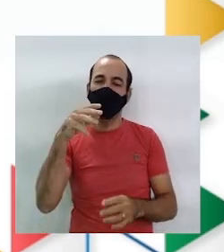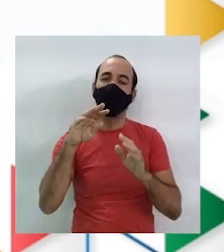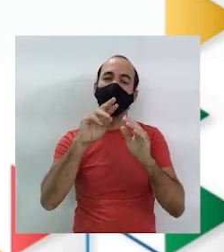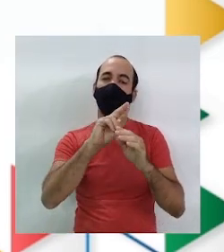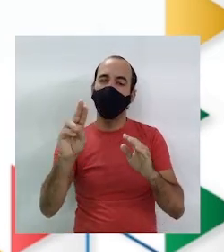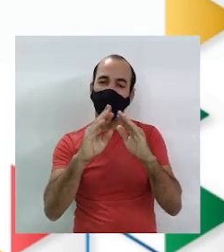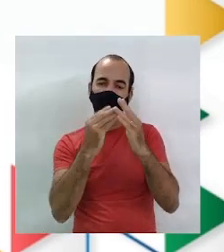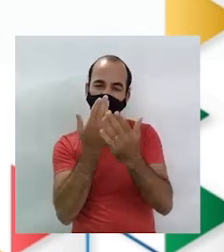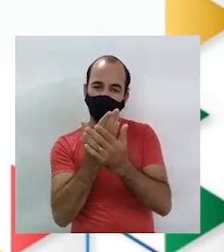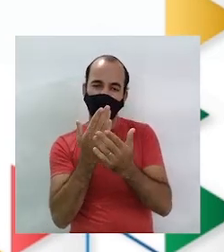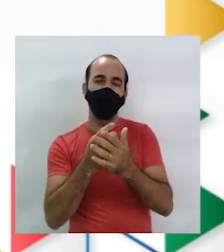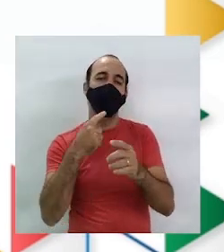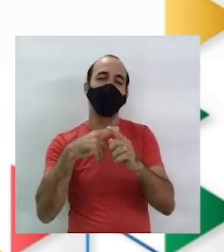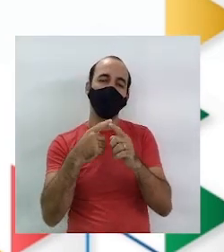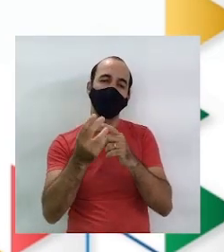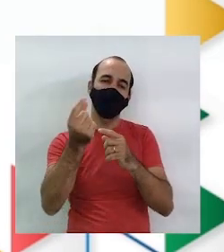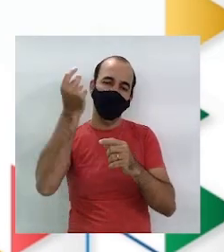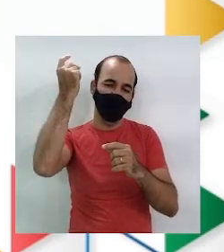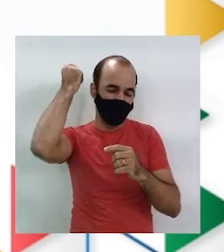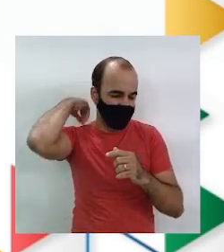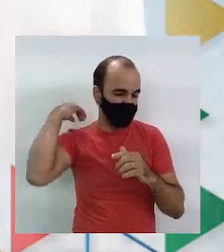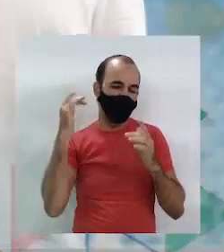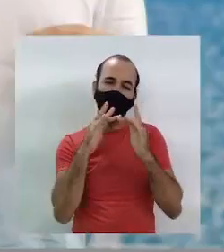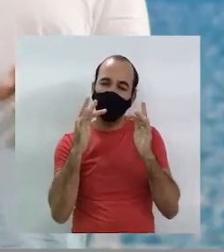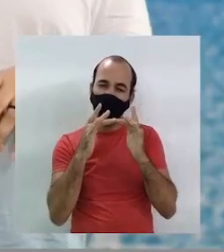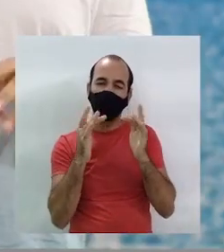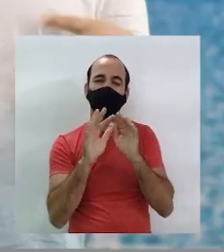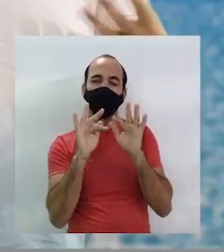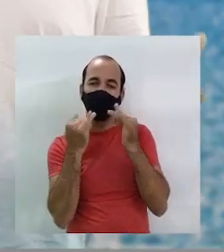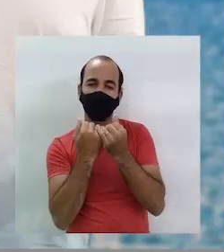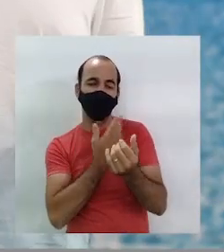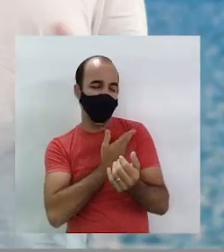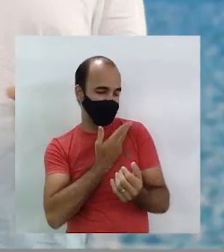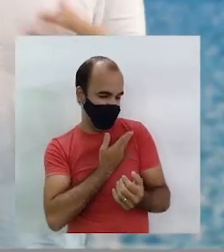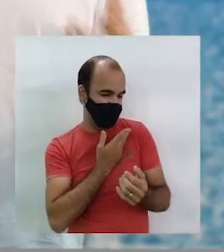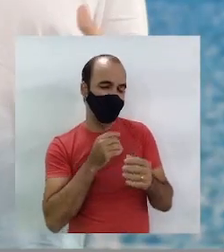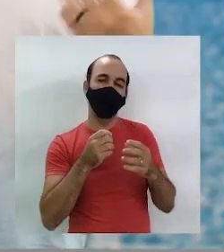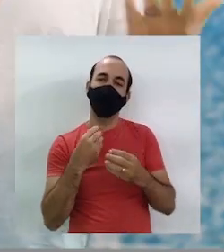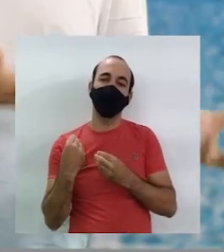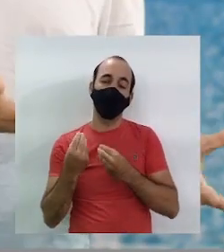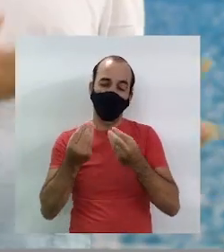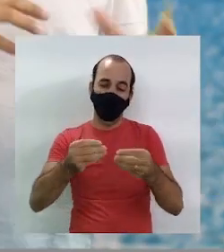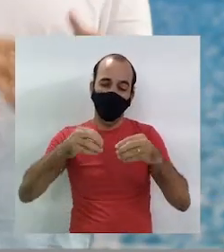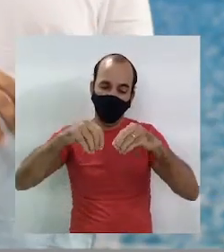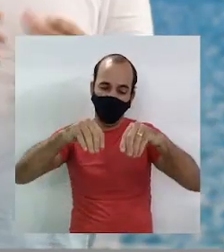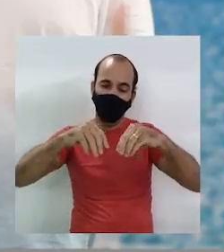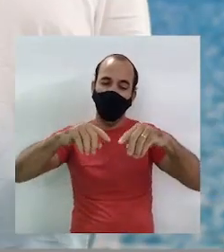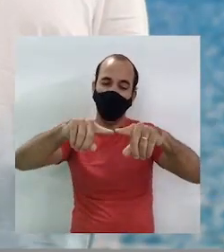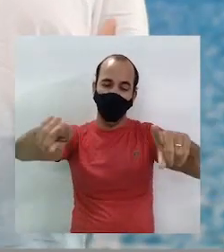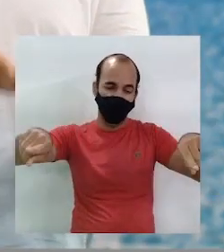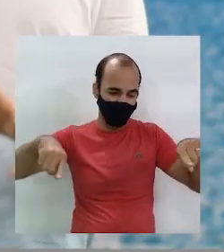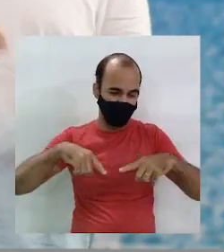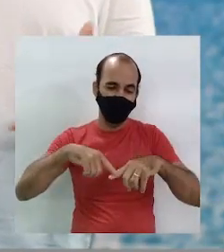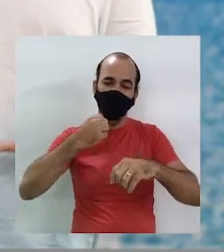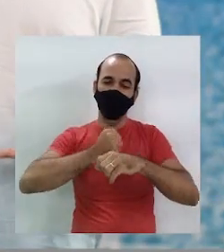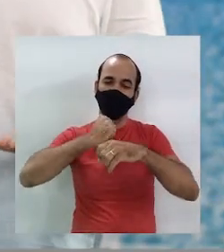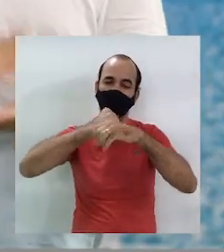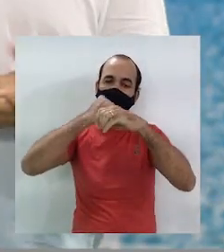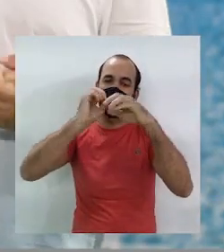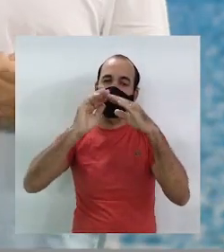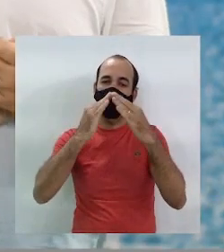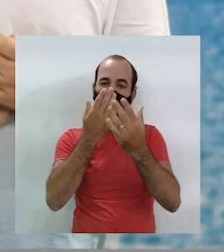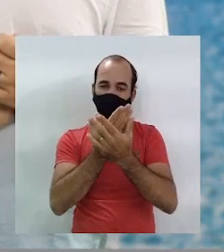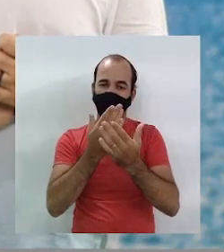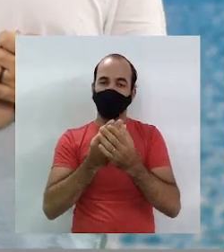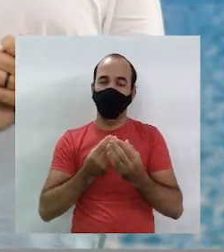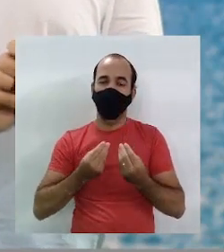iniciativa, parabeniza o corpo docente da escola, porque o terreno da escola foi doado por ela, para que se construísse uma escola lá